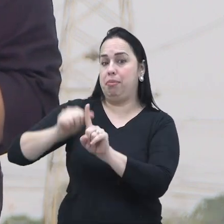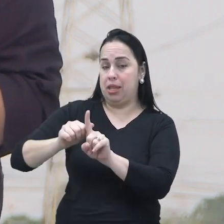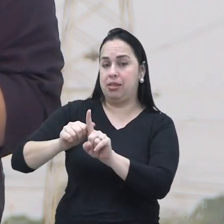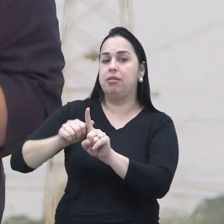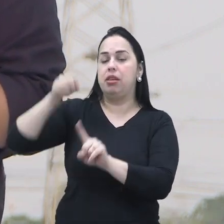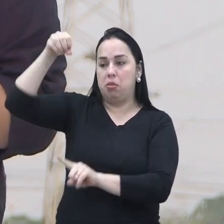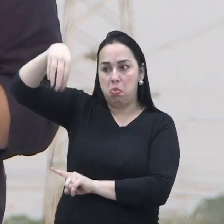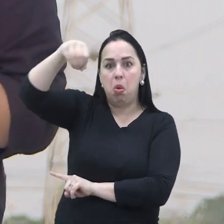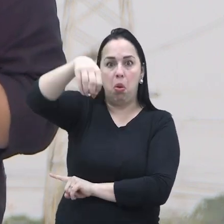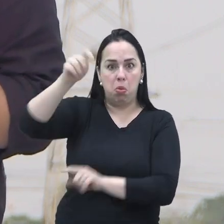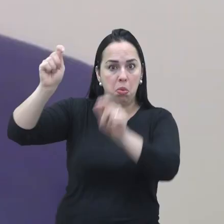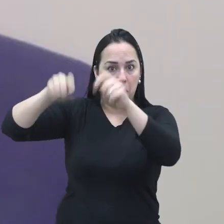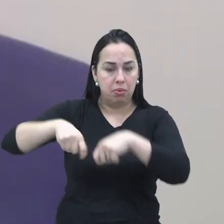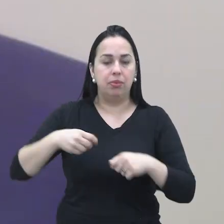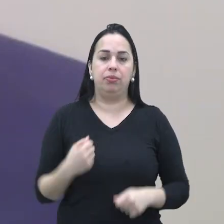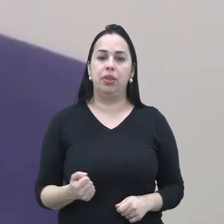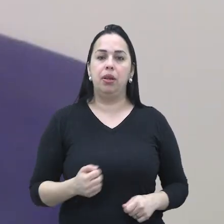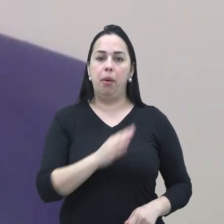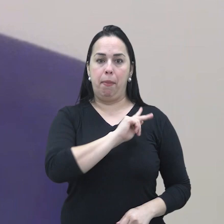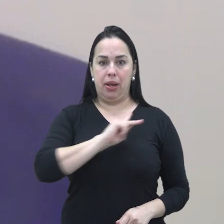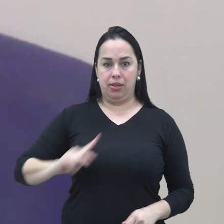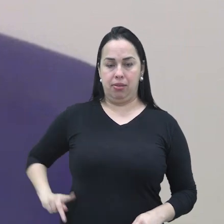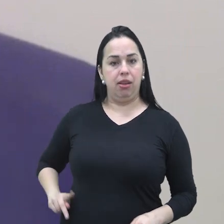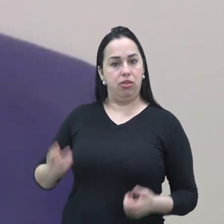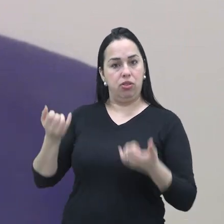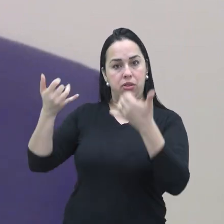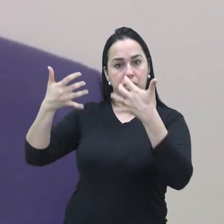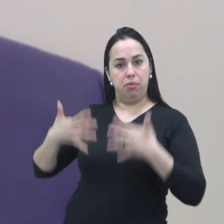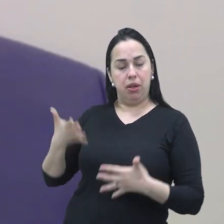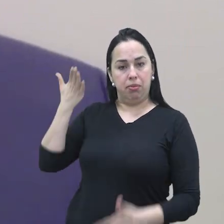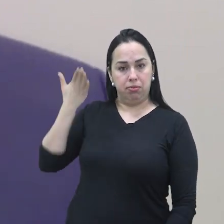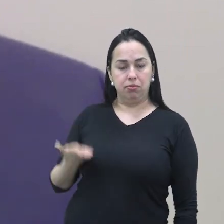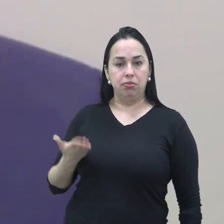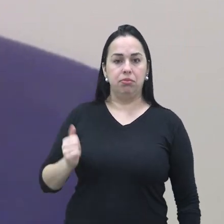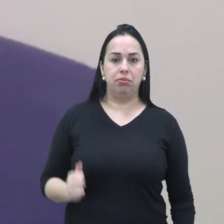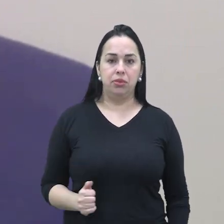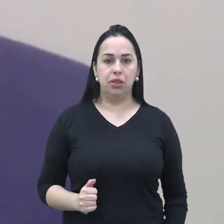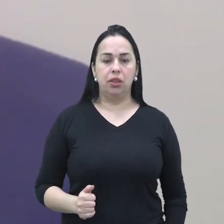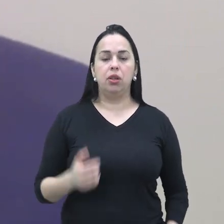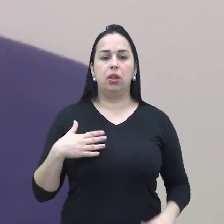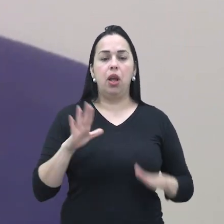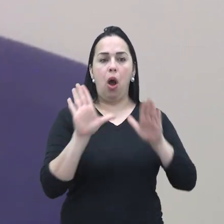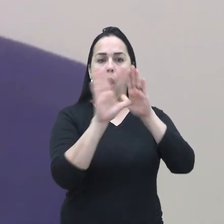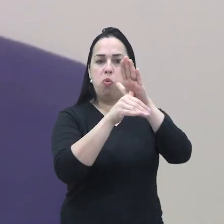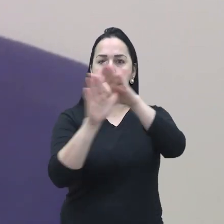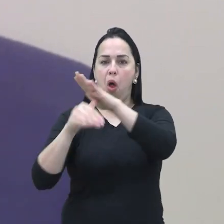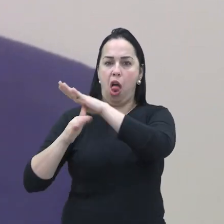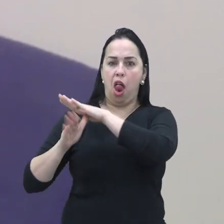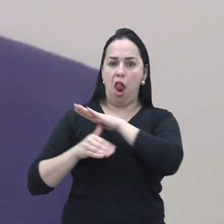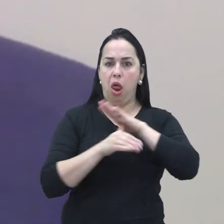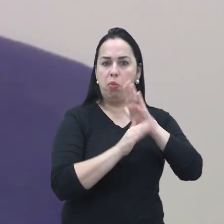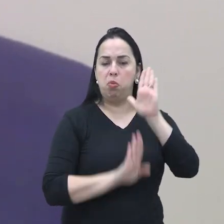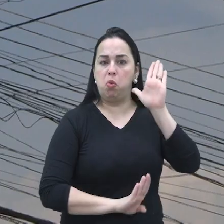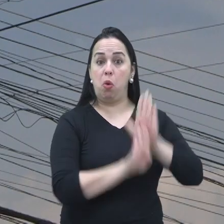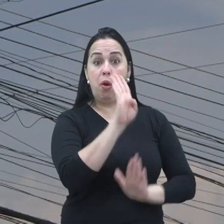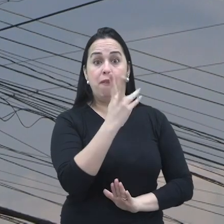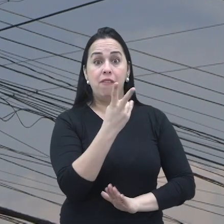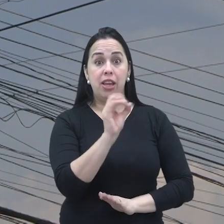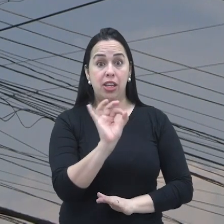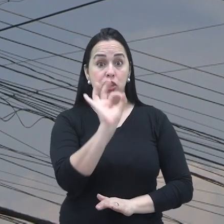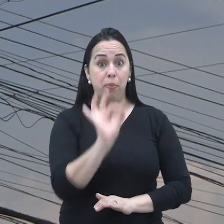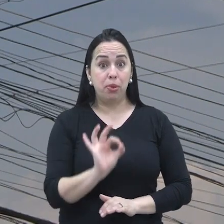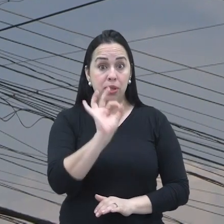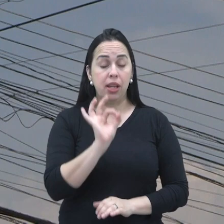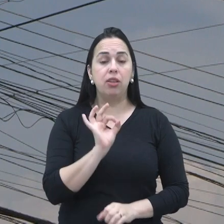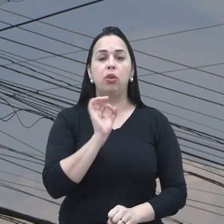mais de 2 meses. Segundo o presidente da Associação Brasileira de Distribuidores de Energia Elétrica, o número